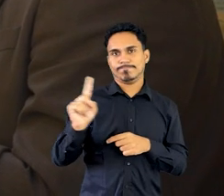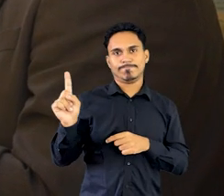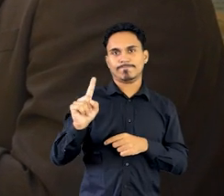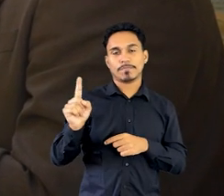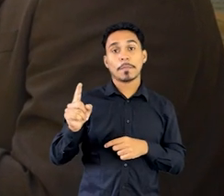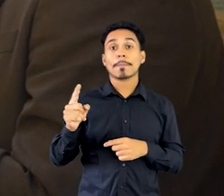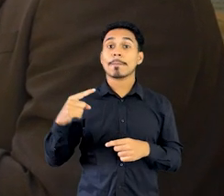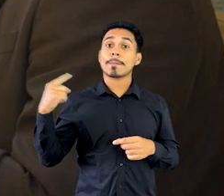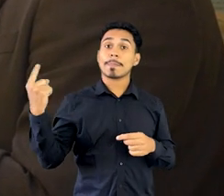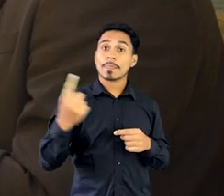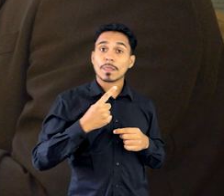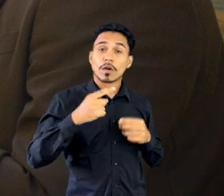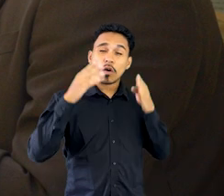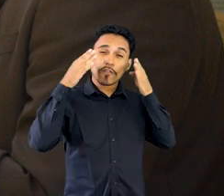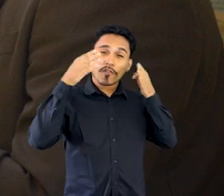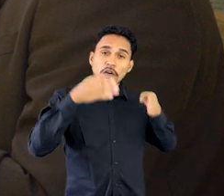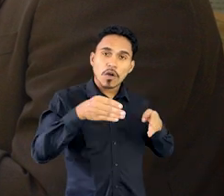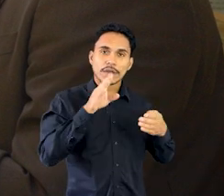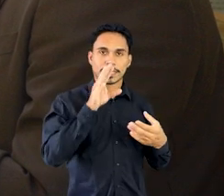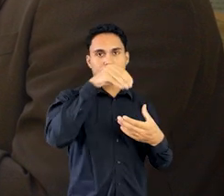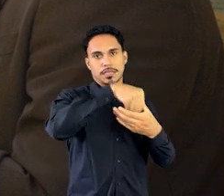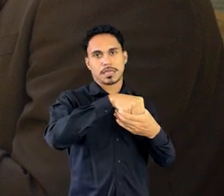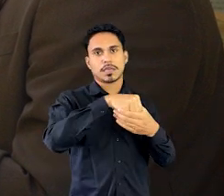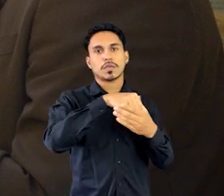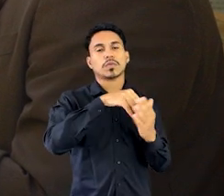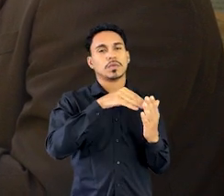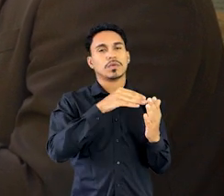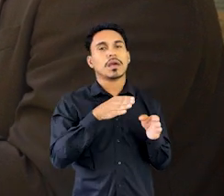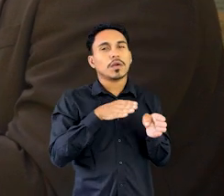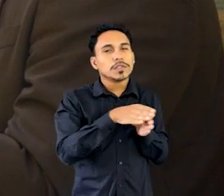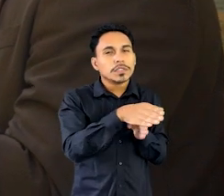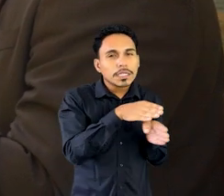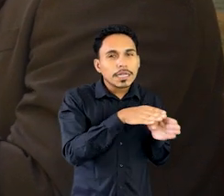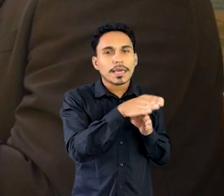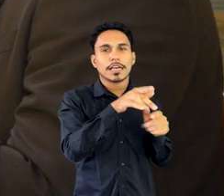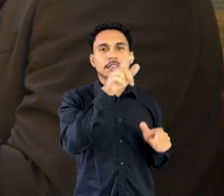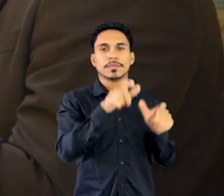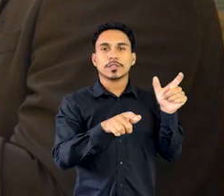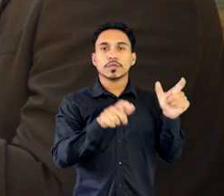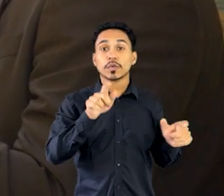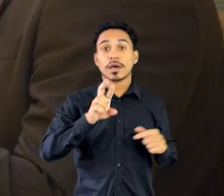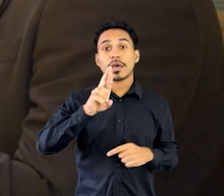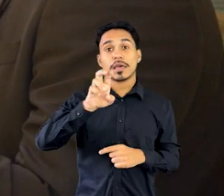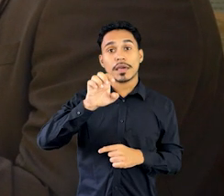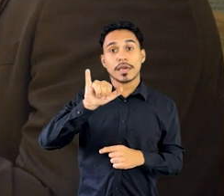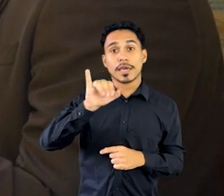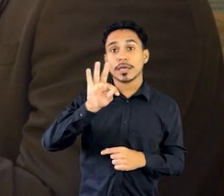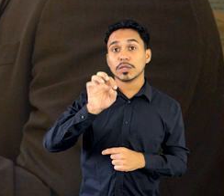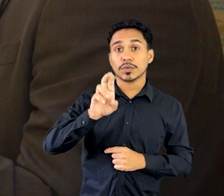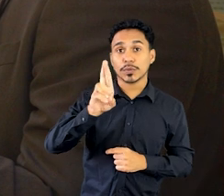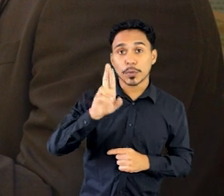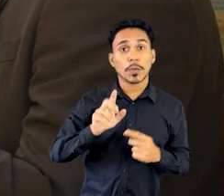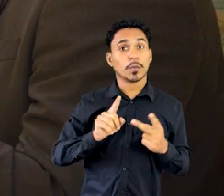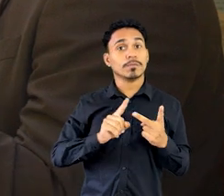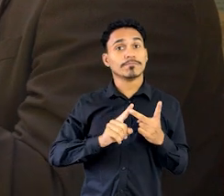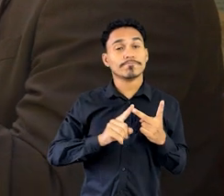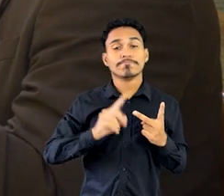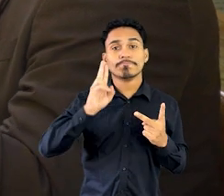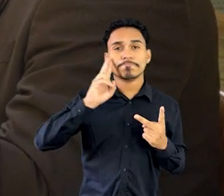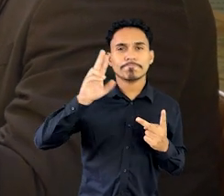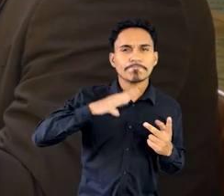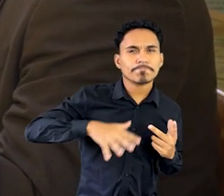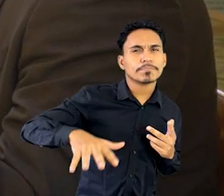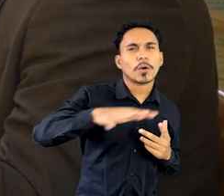a gente tem tem atuado de maneira mais firme para auxiliar os reitores os altos dirigentes da rede a